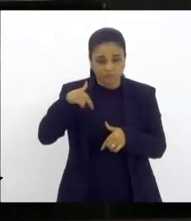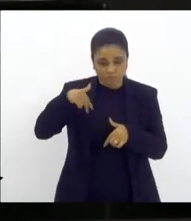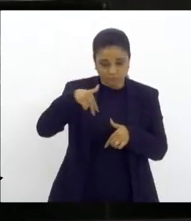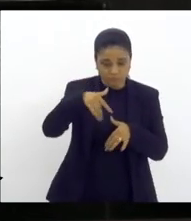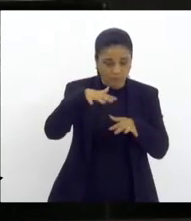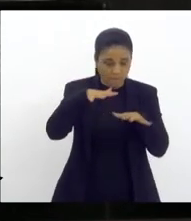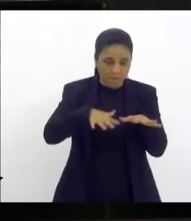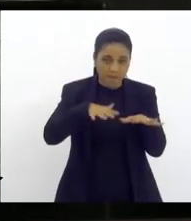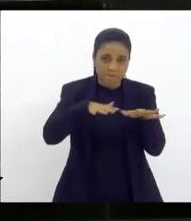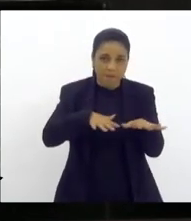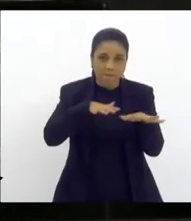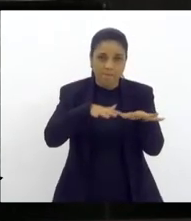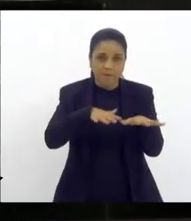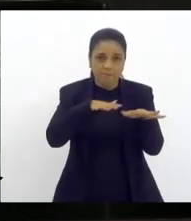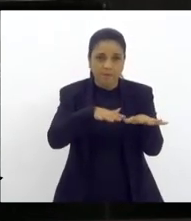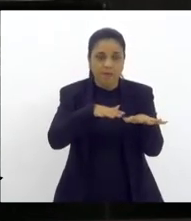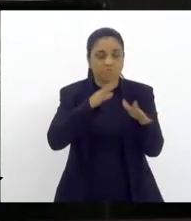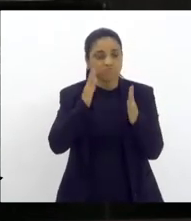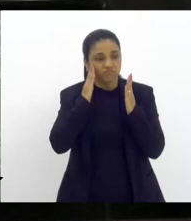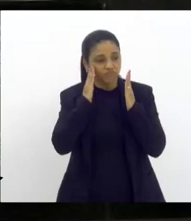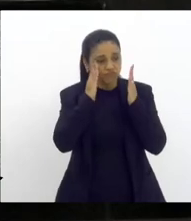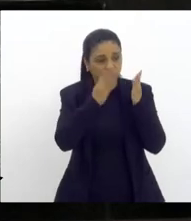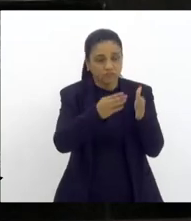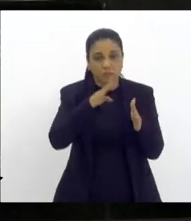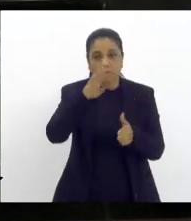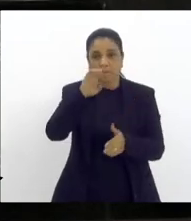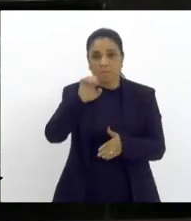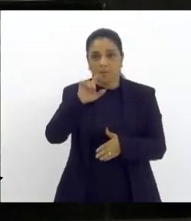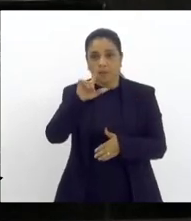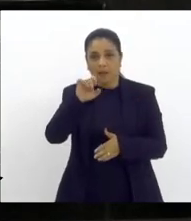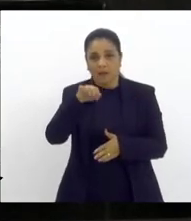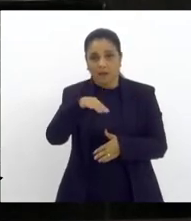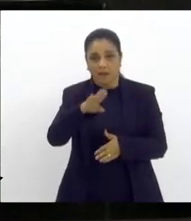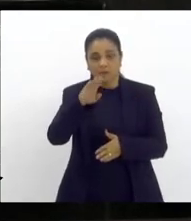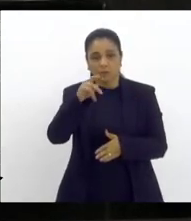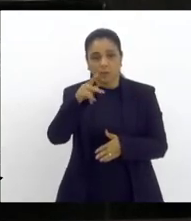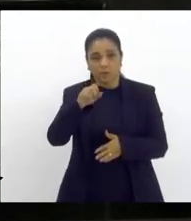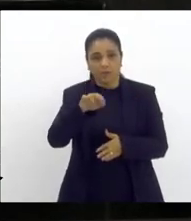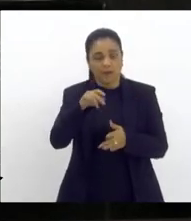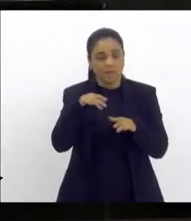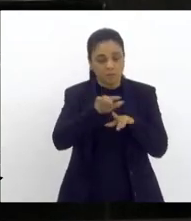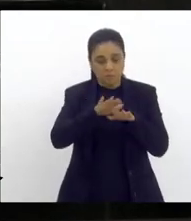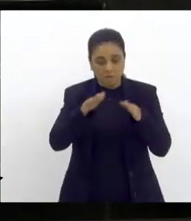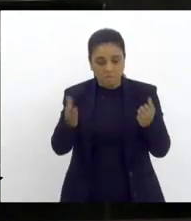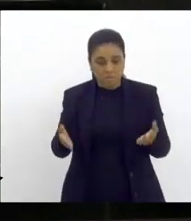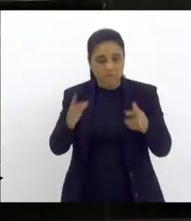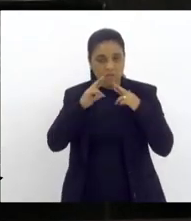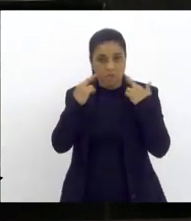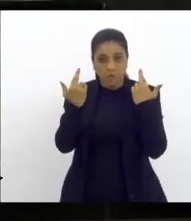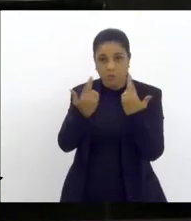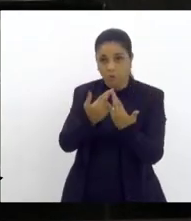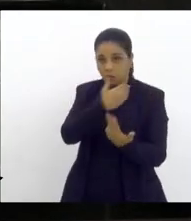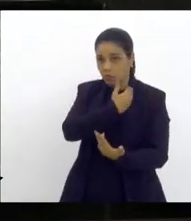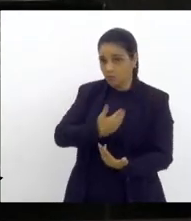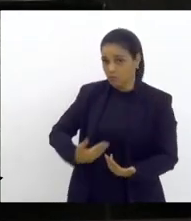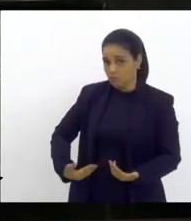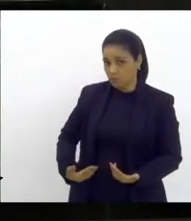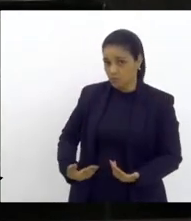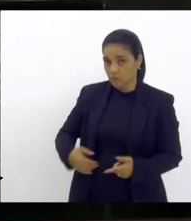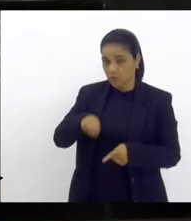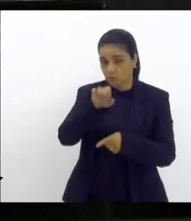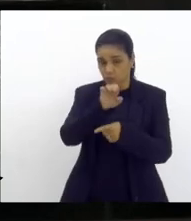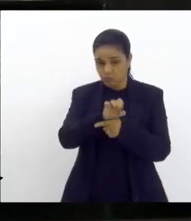em direção a Belém do Pará para uma mesa de negociação com o governador do Estado e a polícia